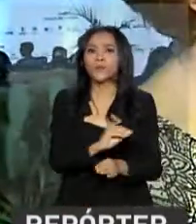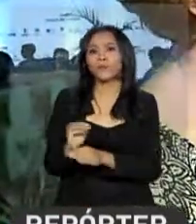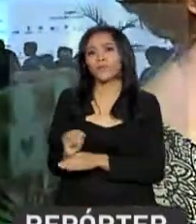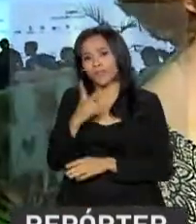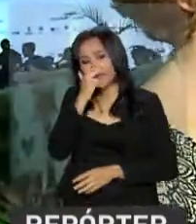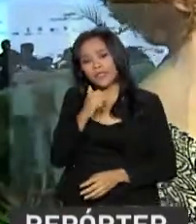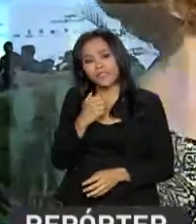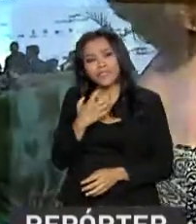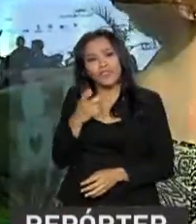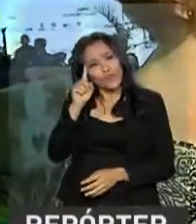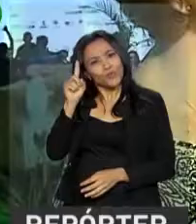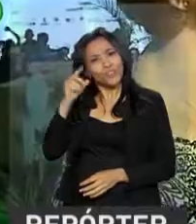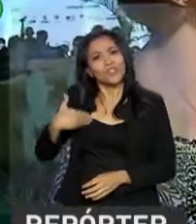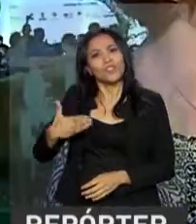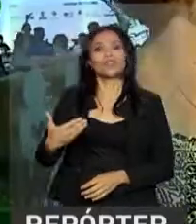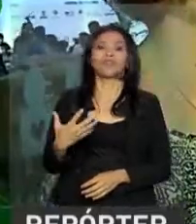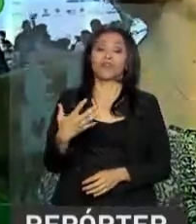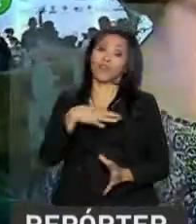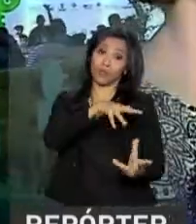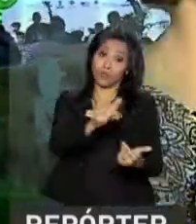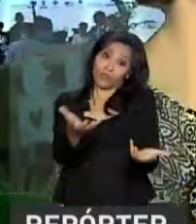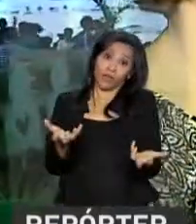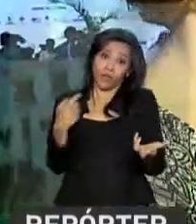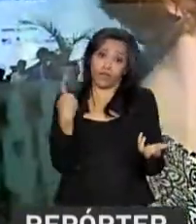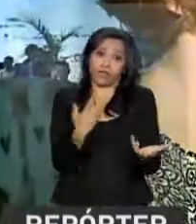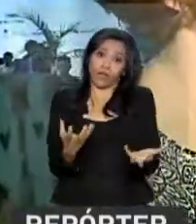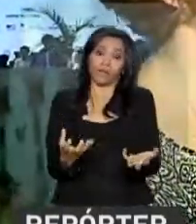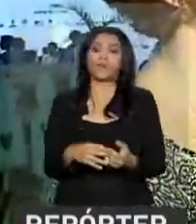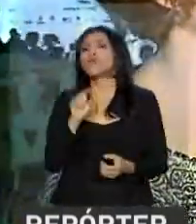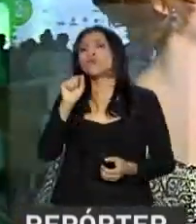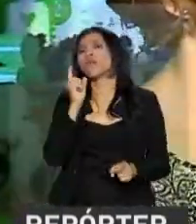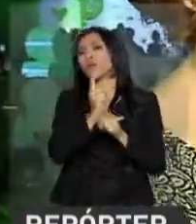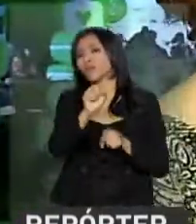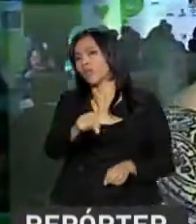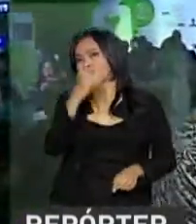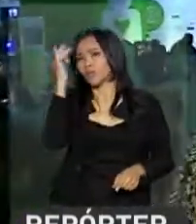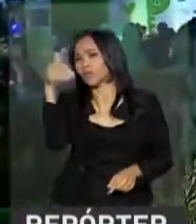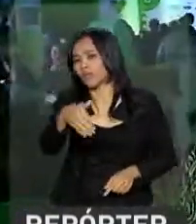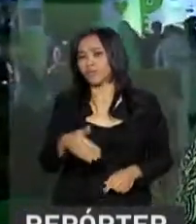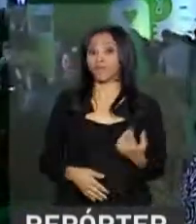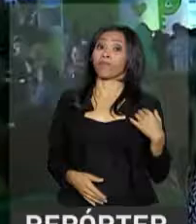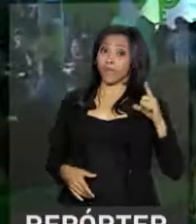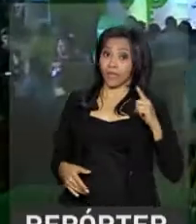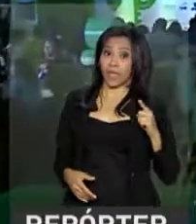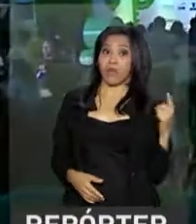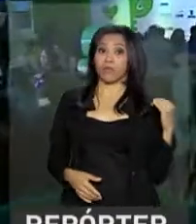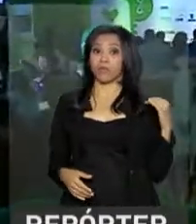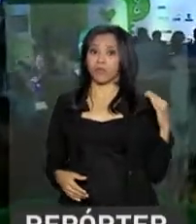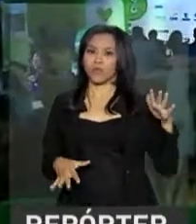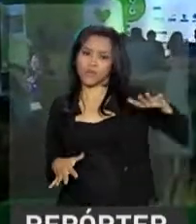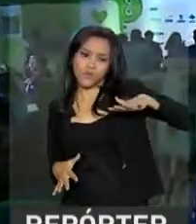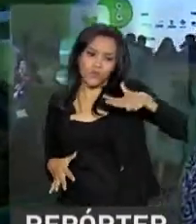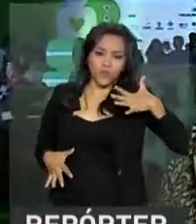muito a ver com o nosso dia a dia e com o planeta que a gente quer. E o que mais o visitante encontra aqui no espaço Green Nation? A gente tem asa delta, para quem quiser voar